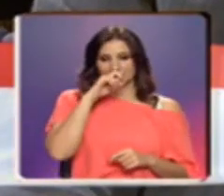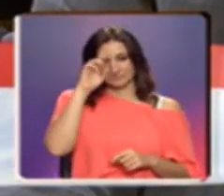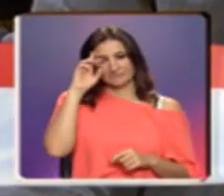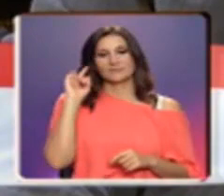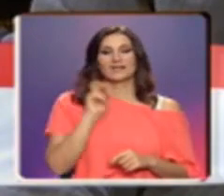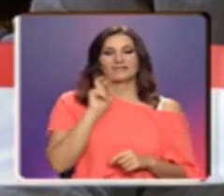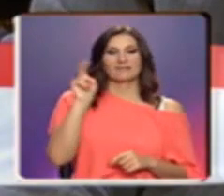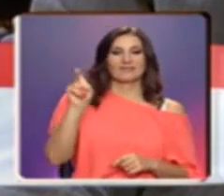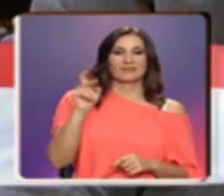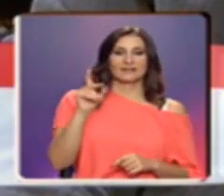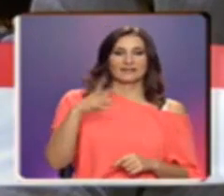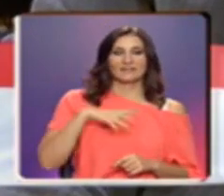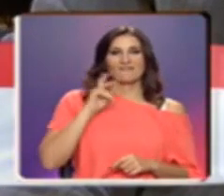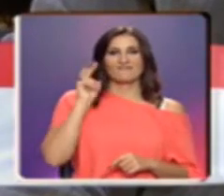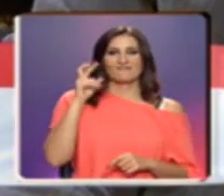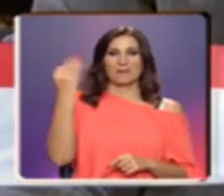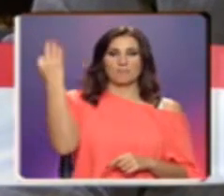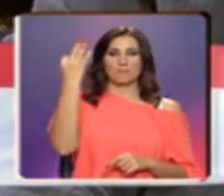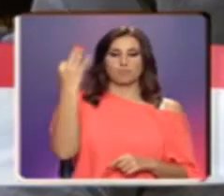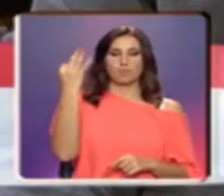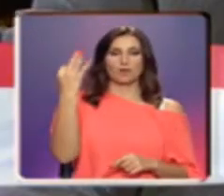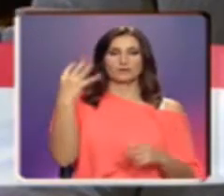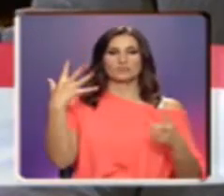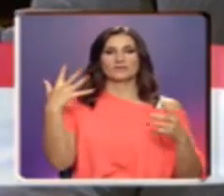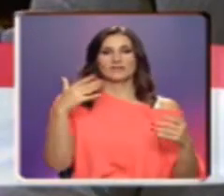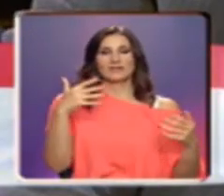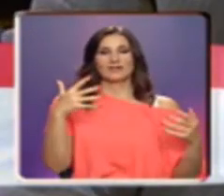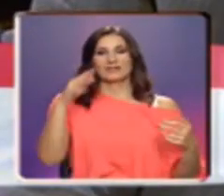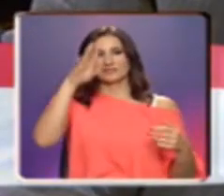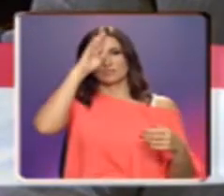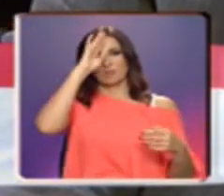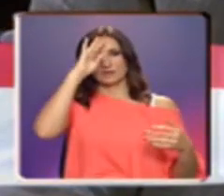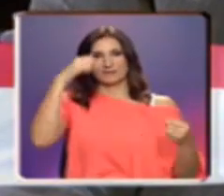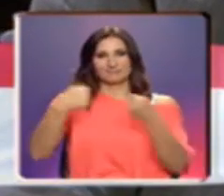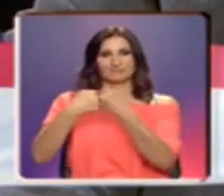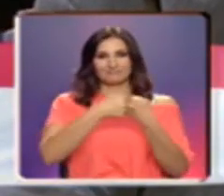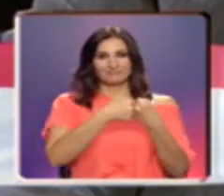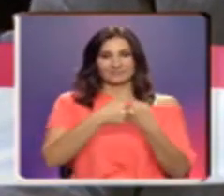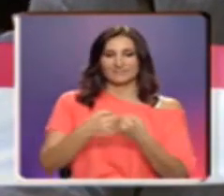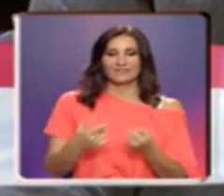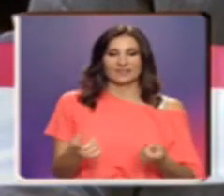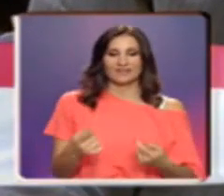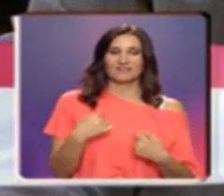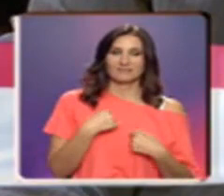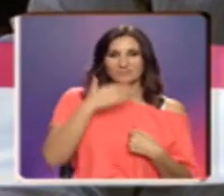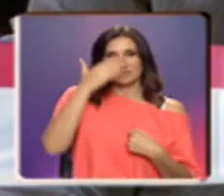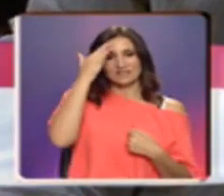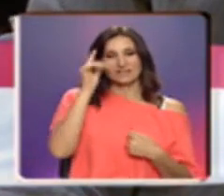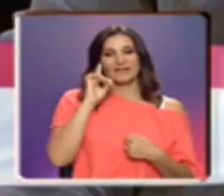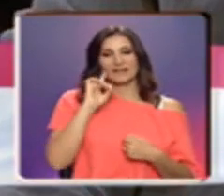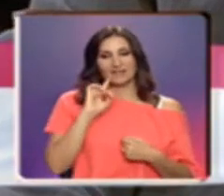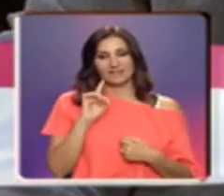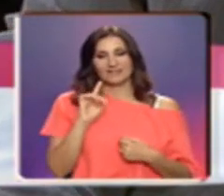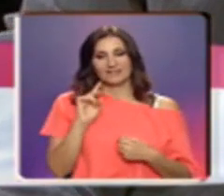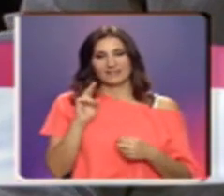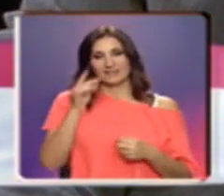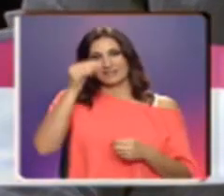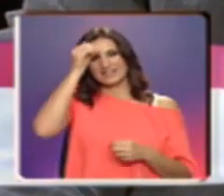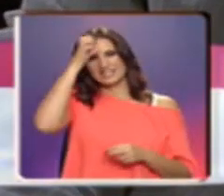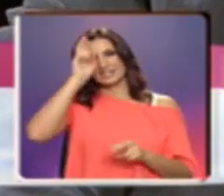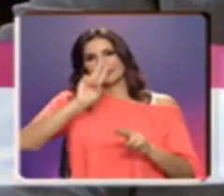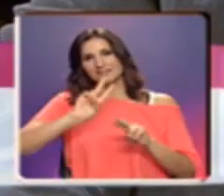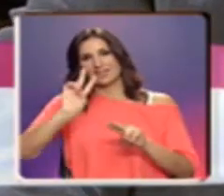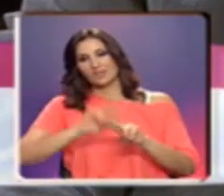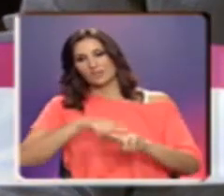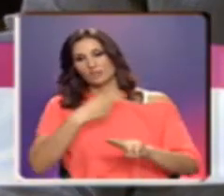ao Porto, para um Porto Sporting. E cada vez mais considero que ela foi duplamente inteligente.